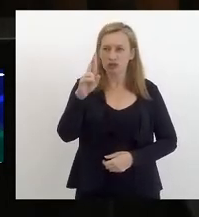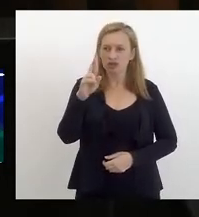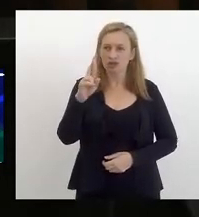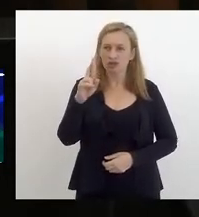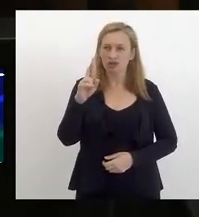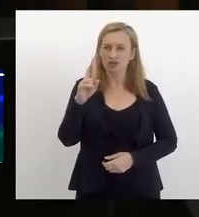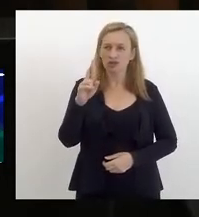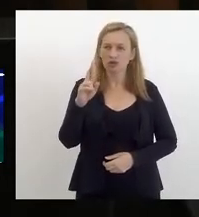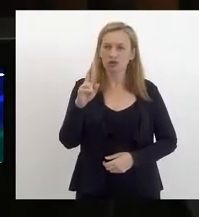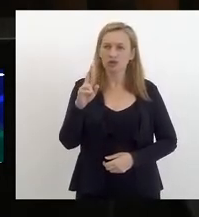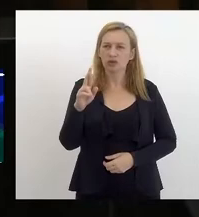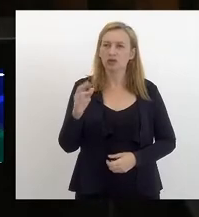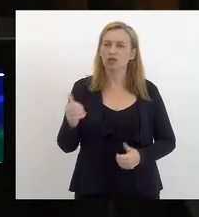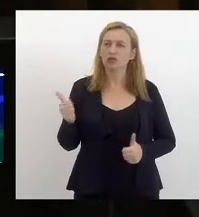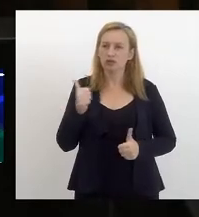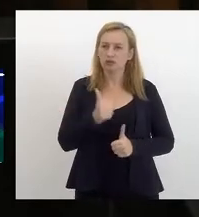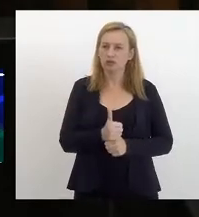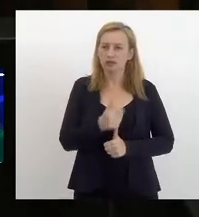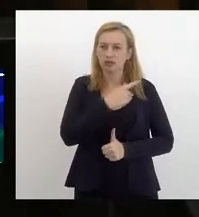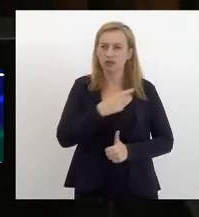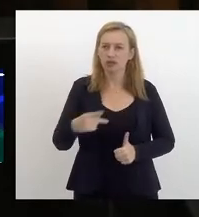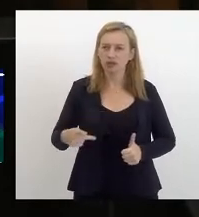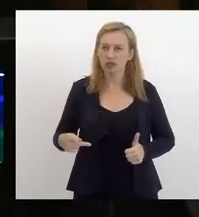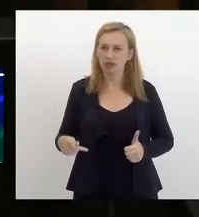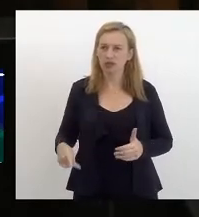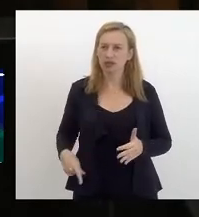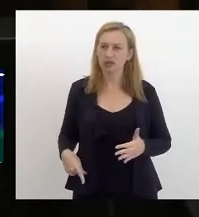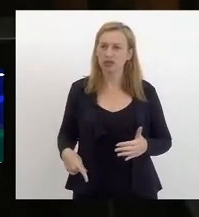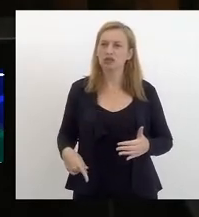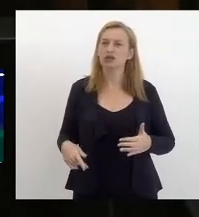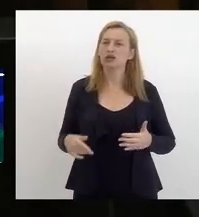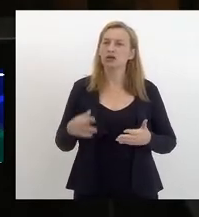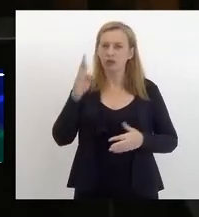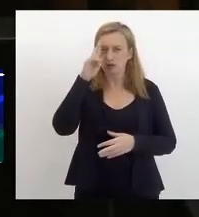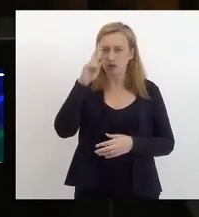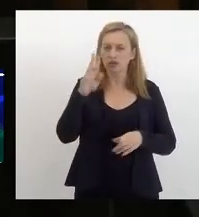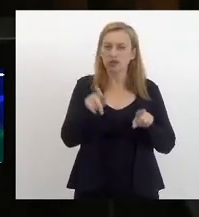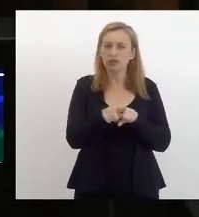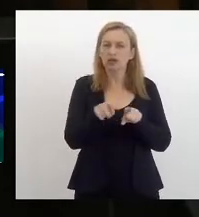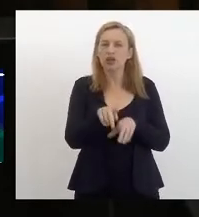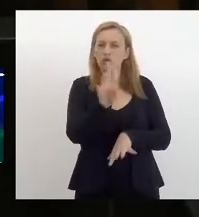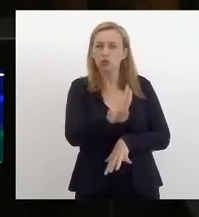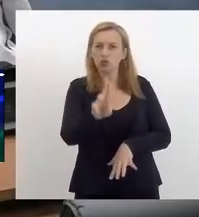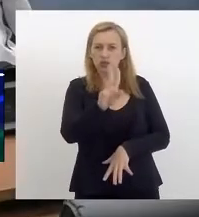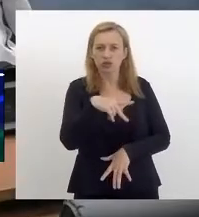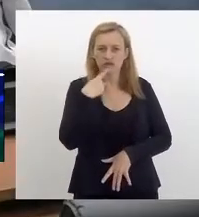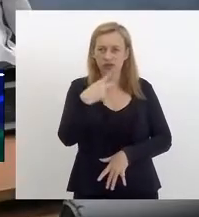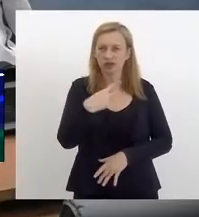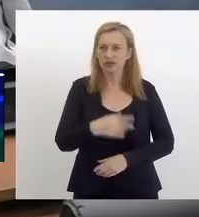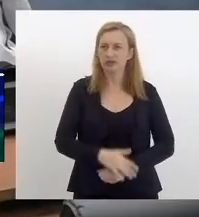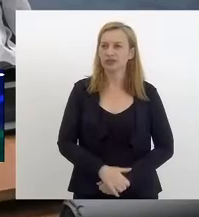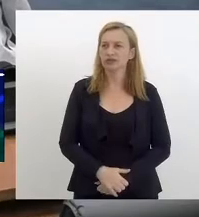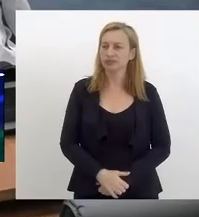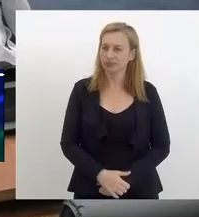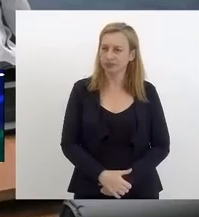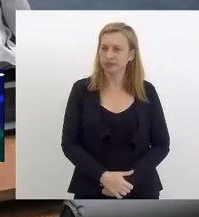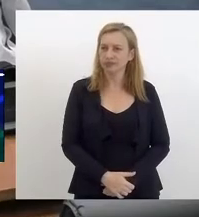ter ocupado a presidência e assuma a presidência a pessoa fazer uso da palavra